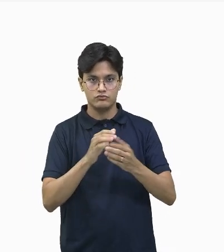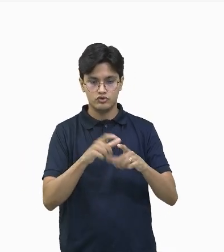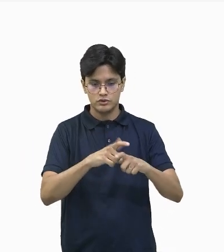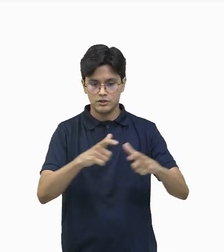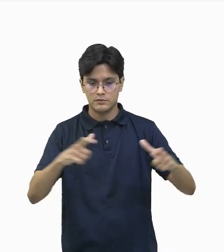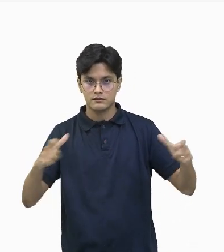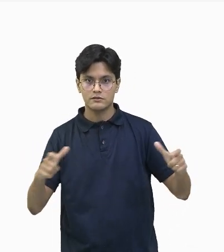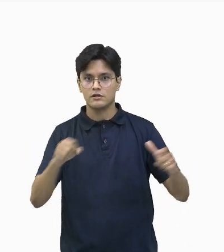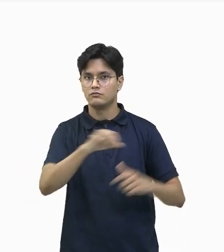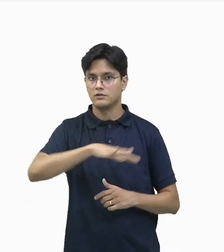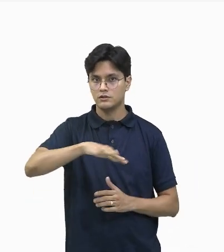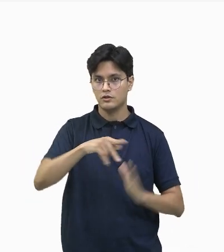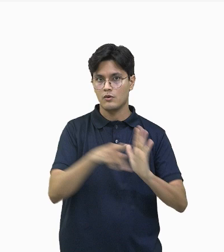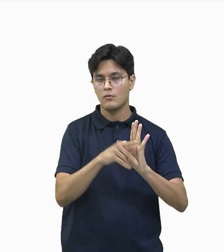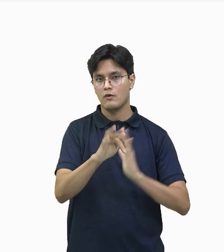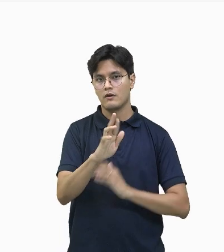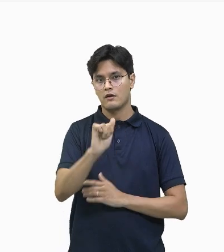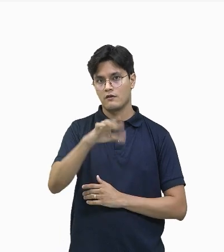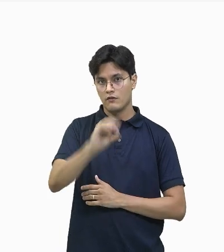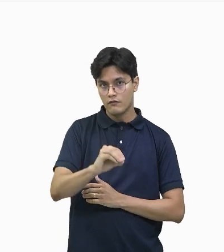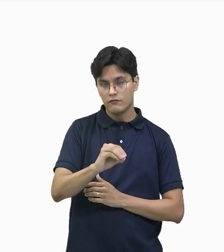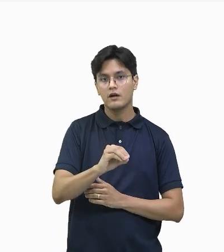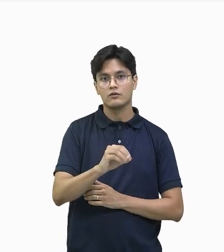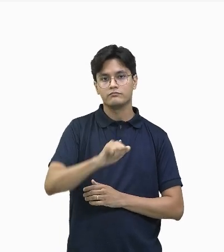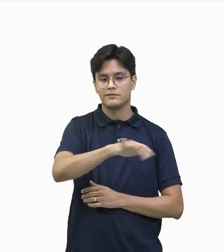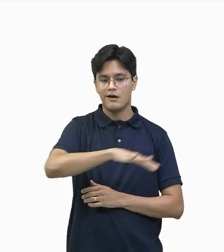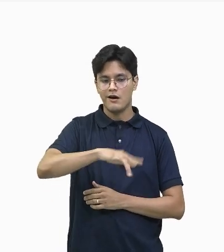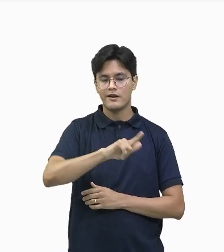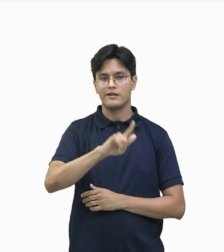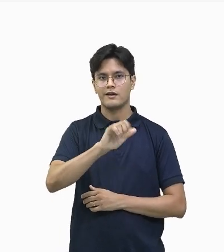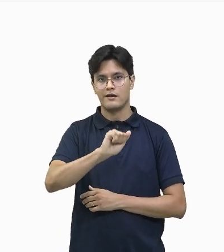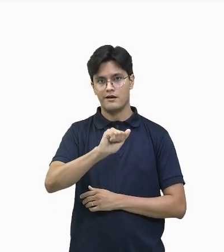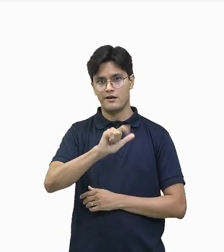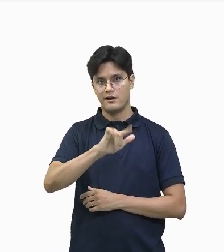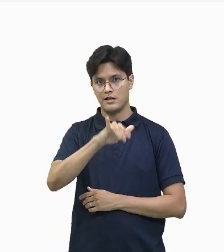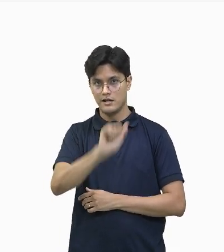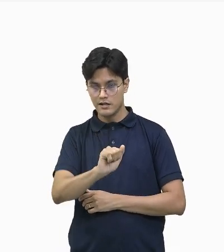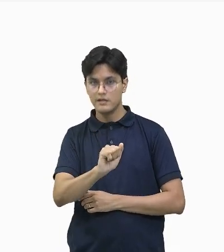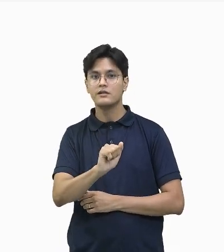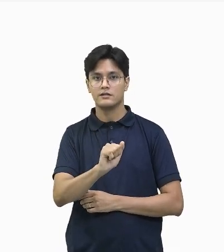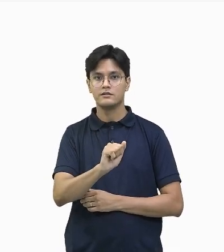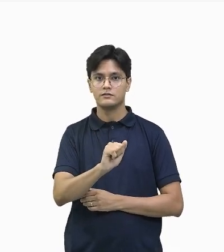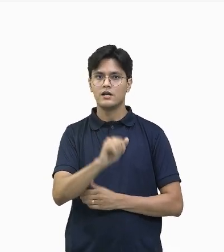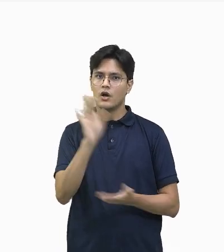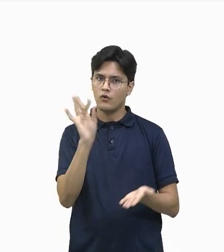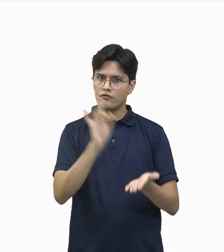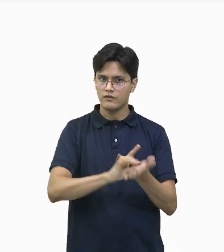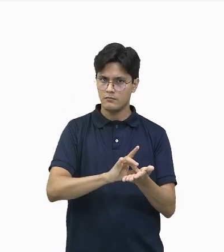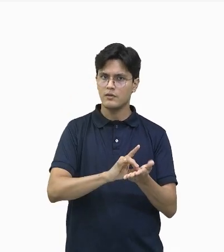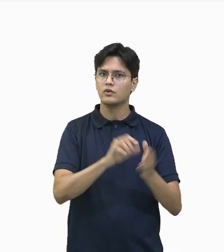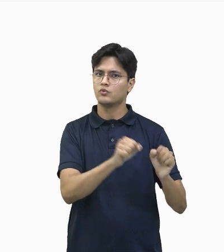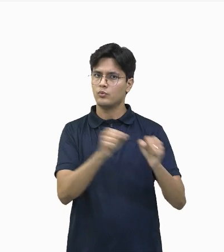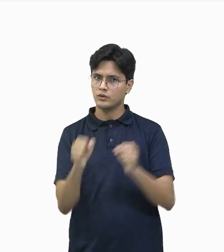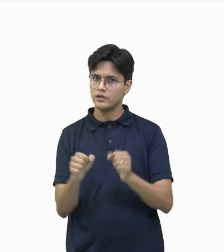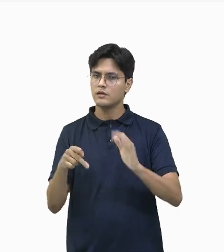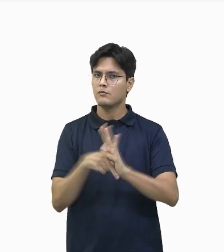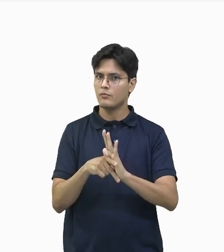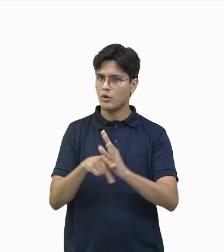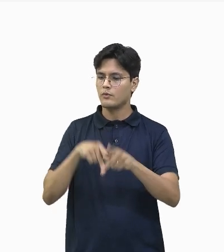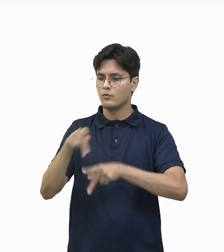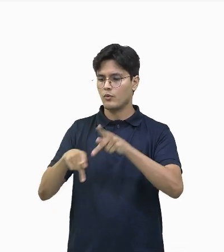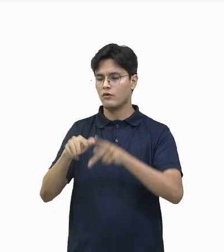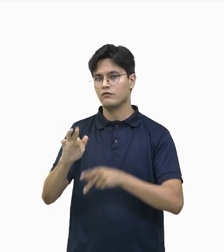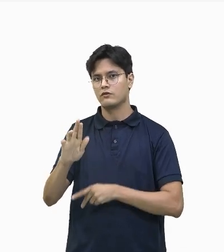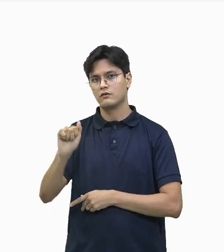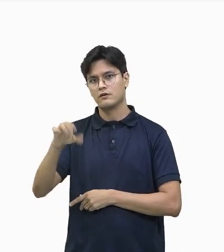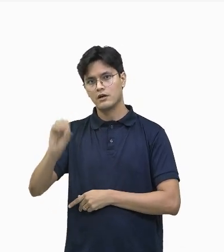francos pela região da Gália, consolidando o poder dos francos por meio, então, da distribuição